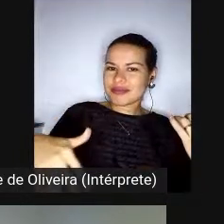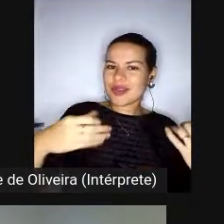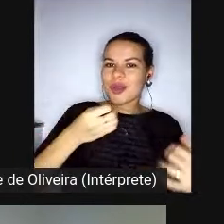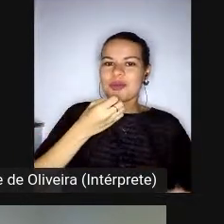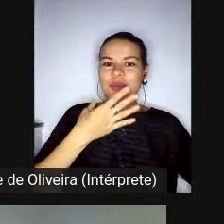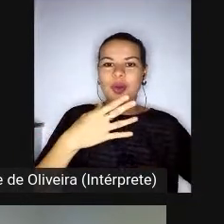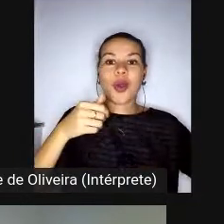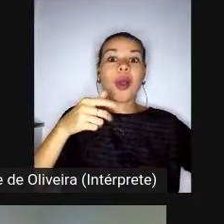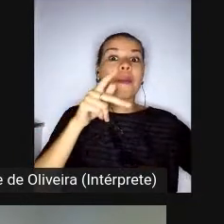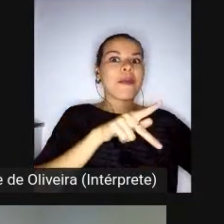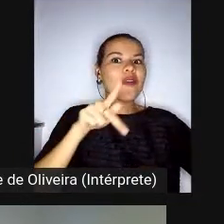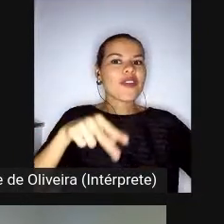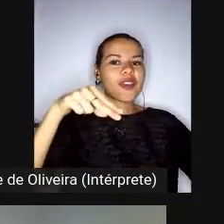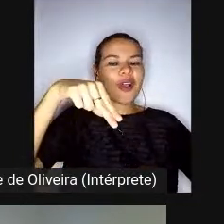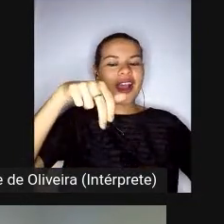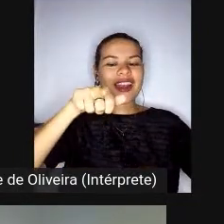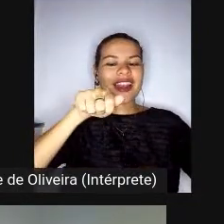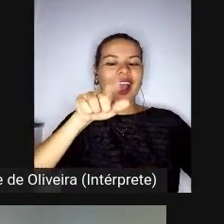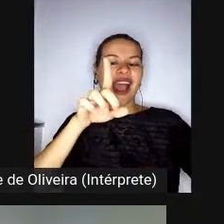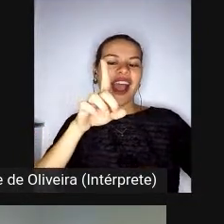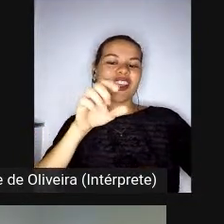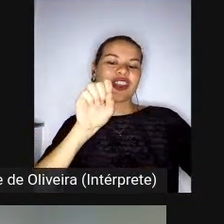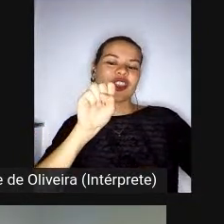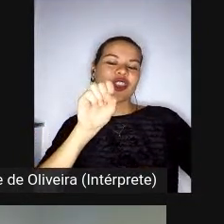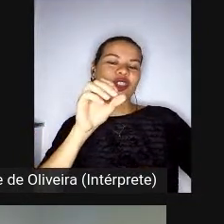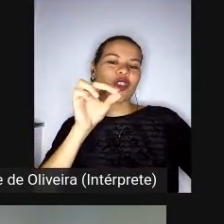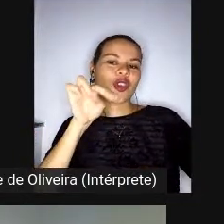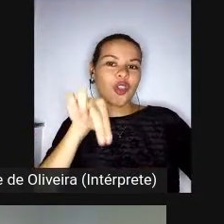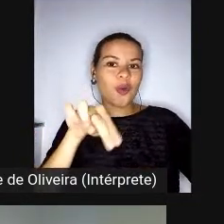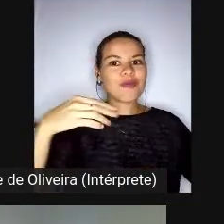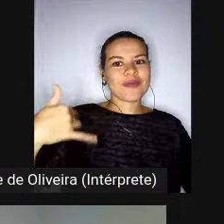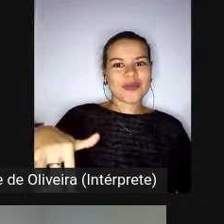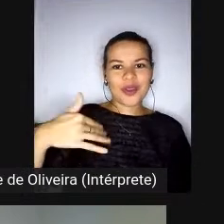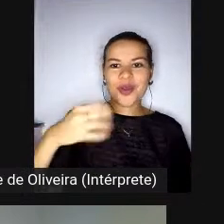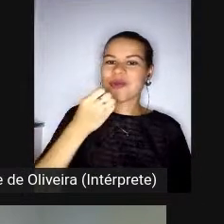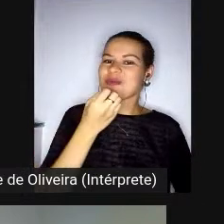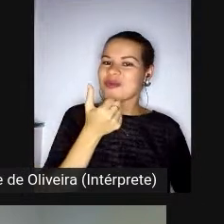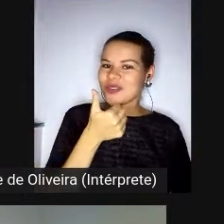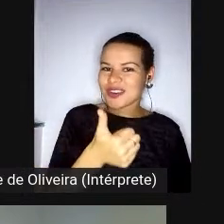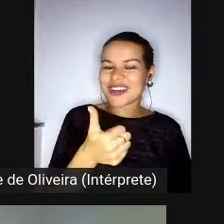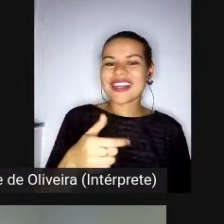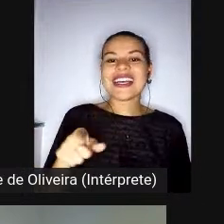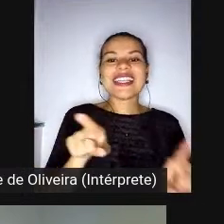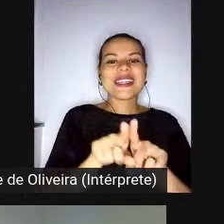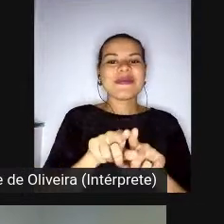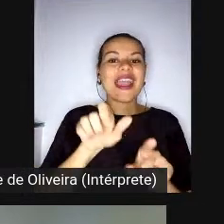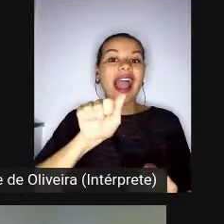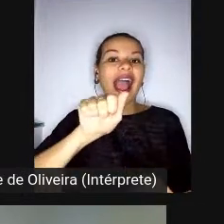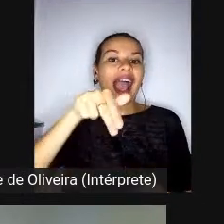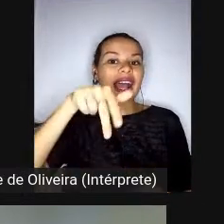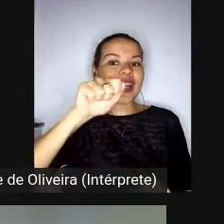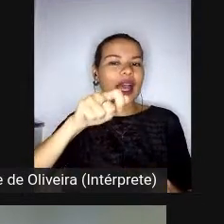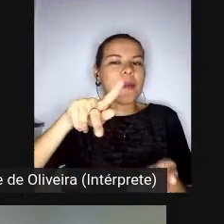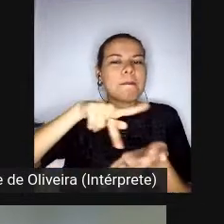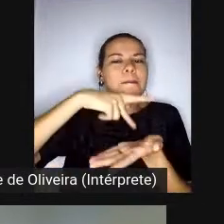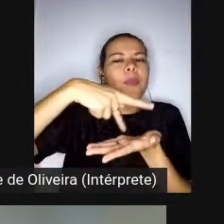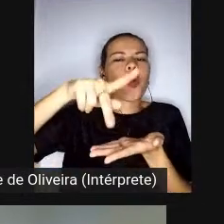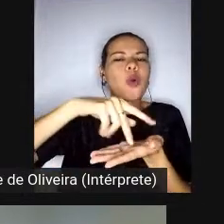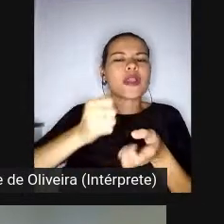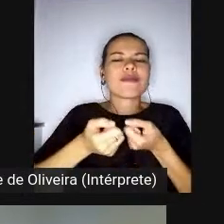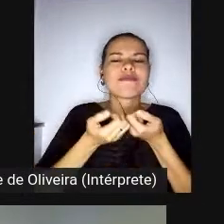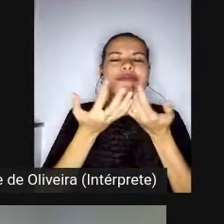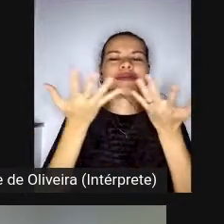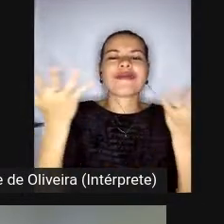com na disso né mas isso vai tocar e nossa Ana Rita vai ter um poema lindo para